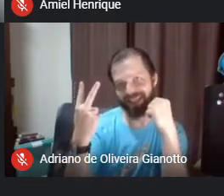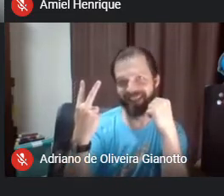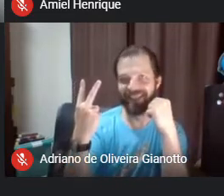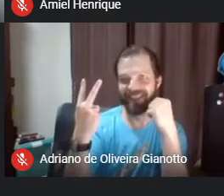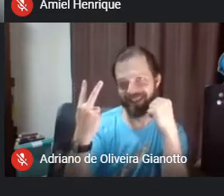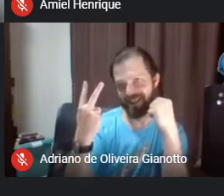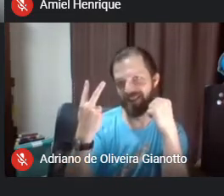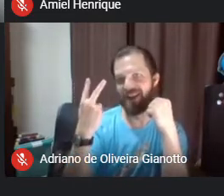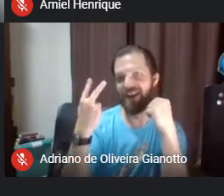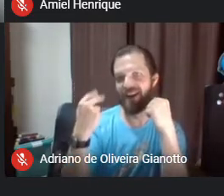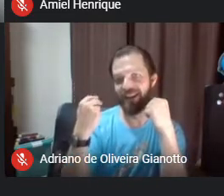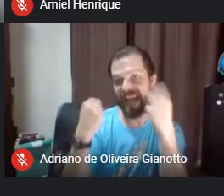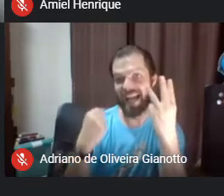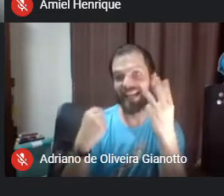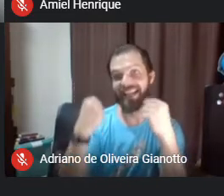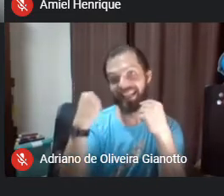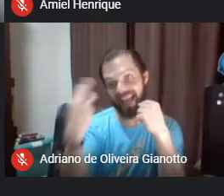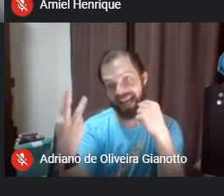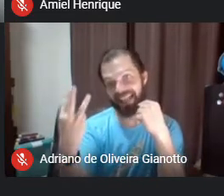4, 2,